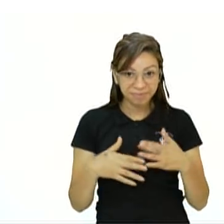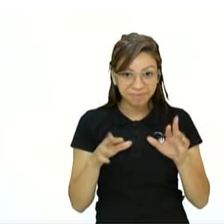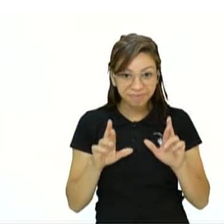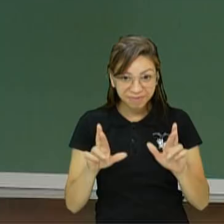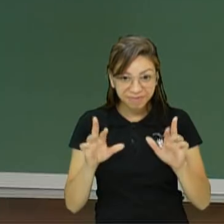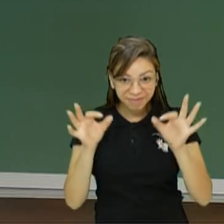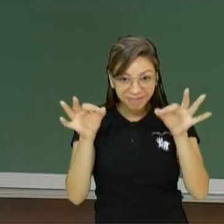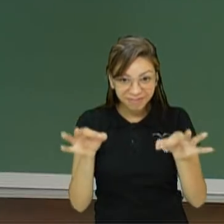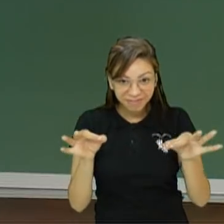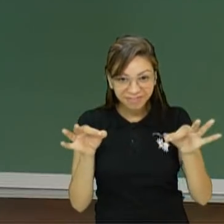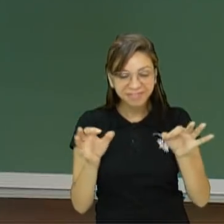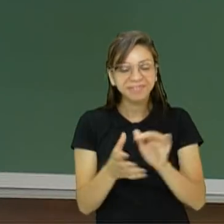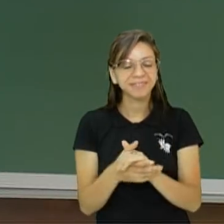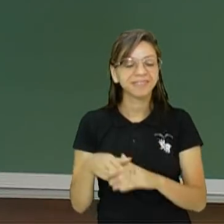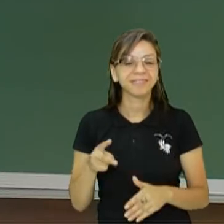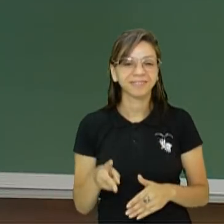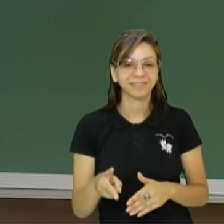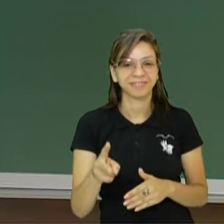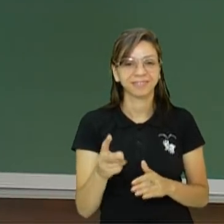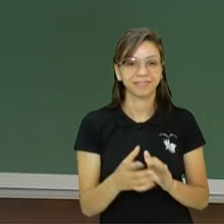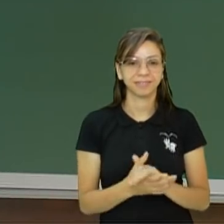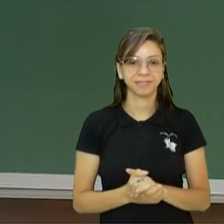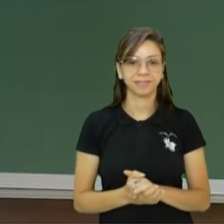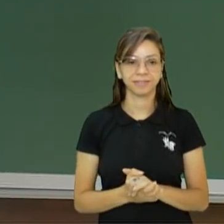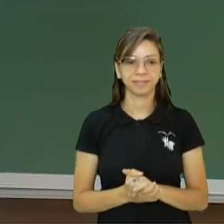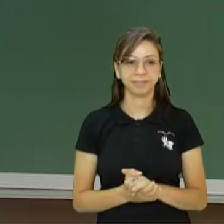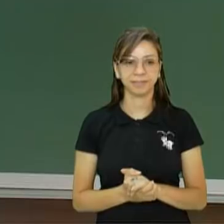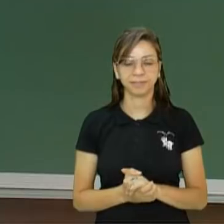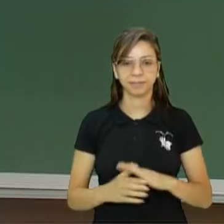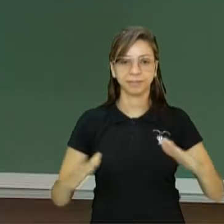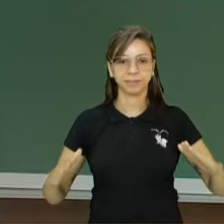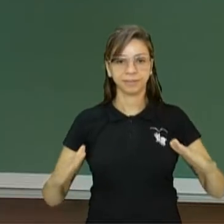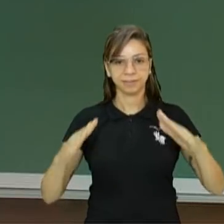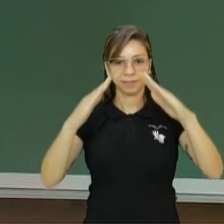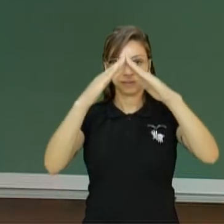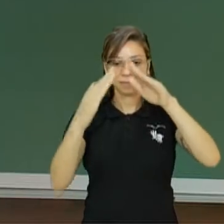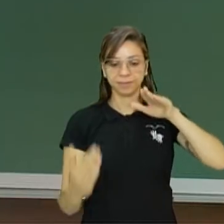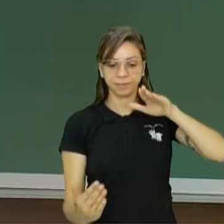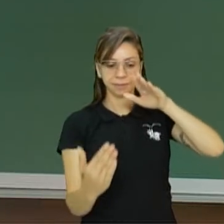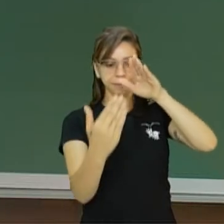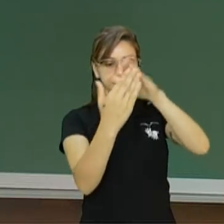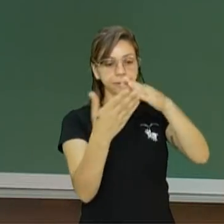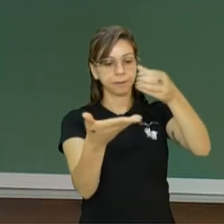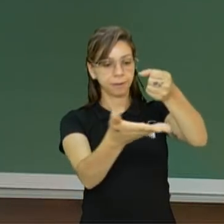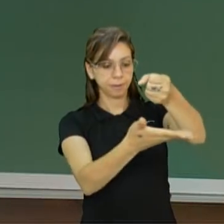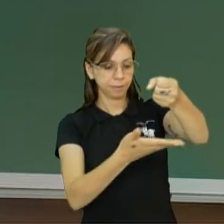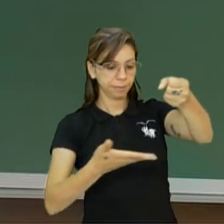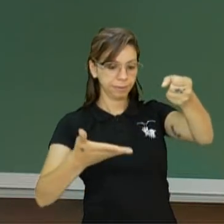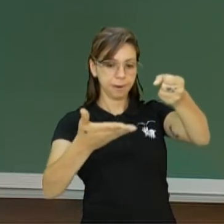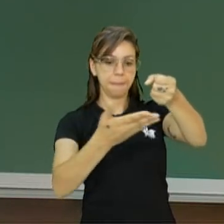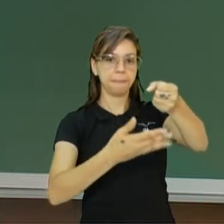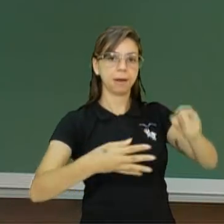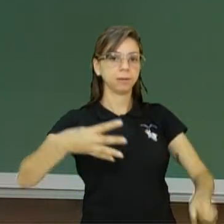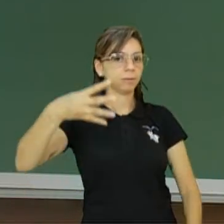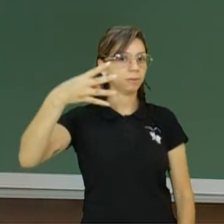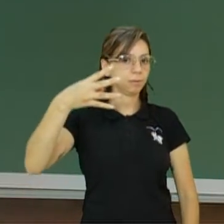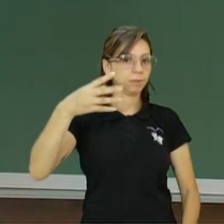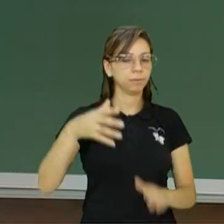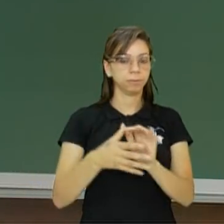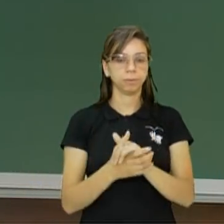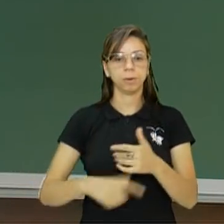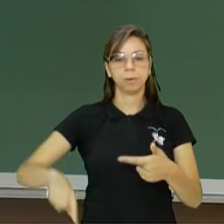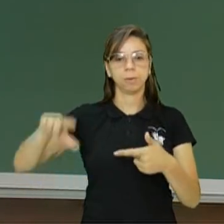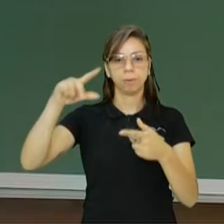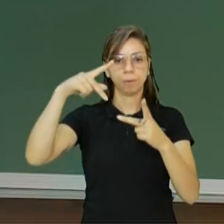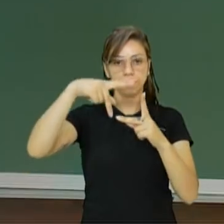Acertaram? Vamos continuando, então. Pirâmide de base quadrada, a mesma coisa que a anterior. Conte o número de